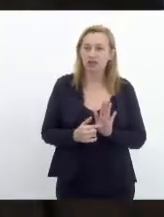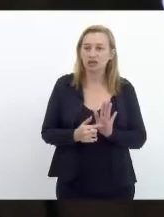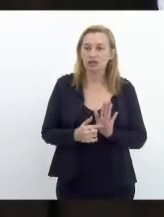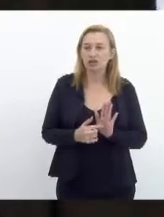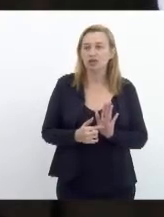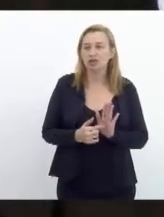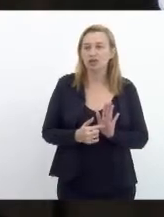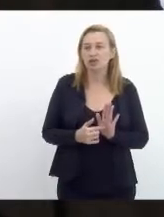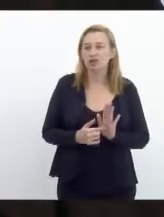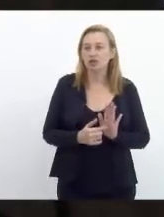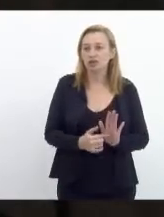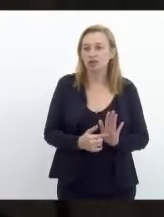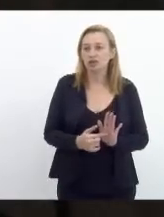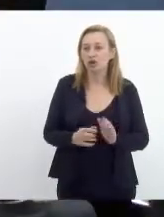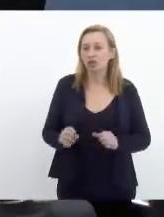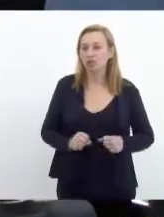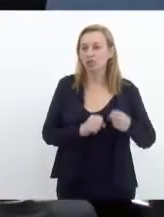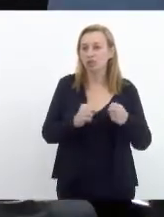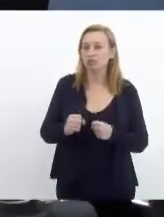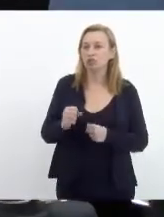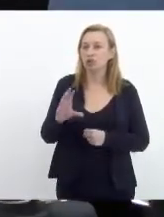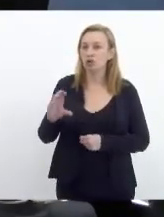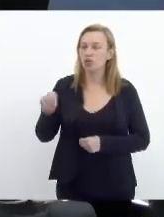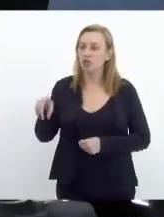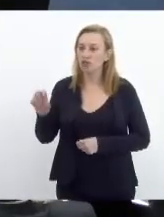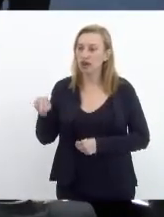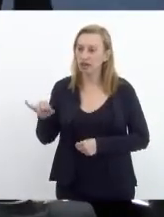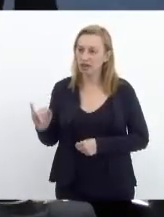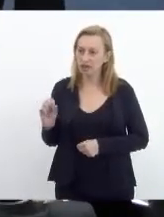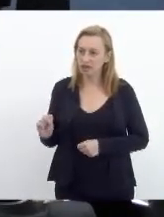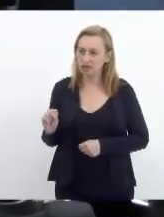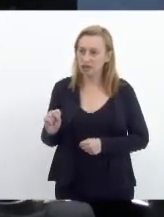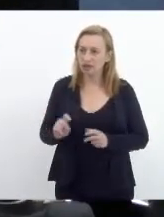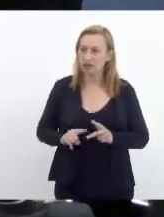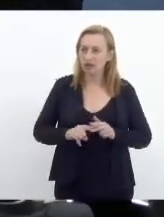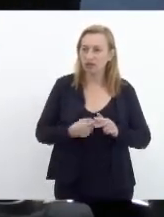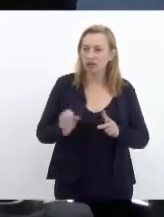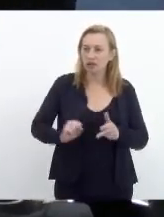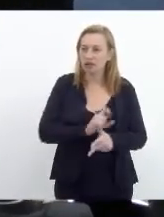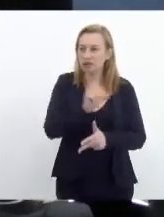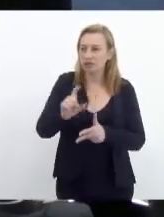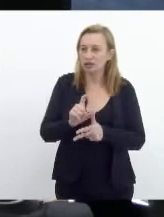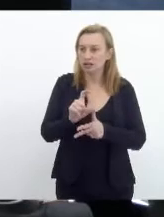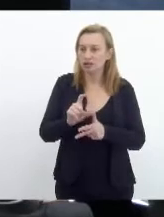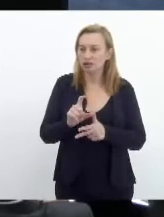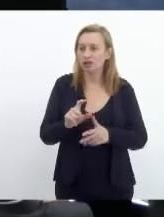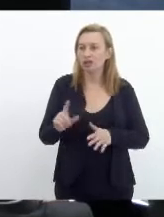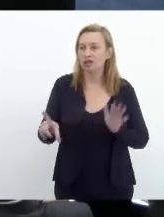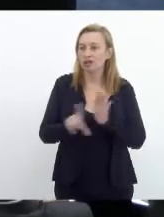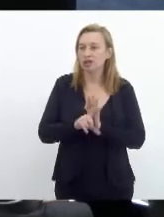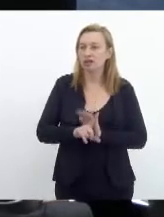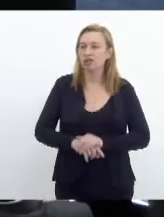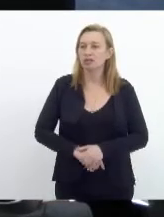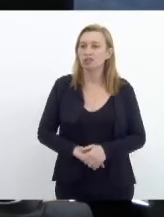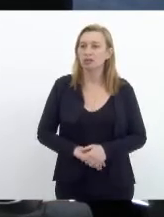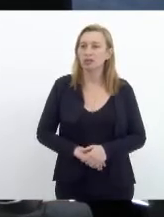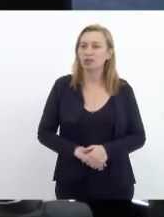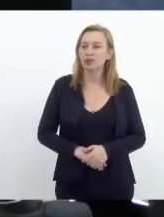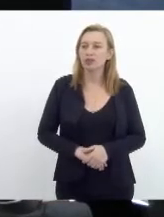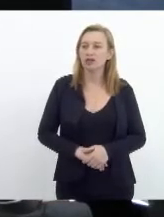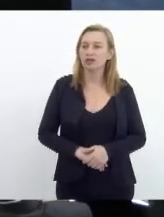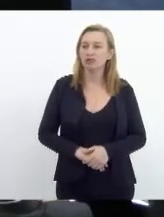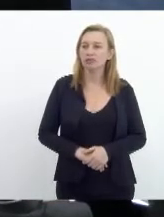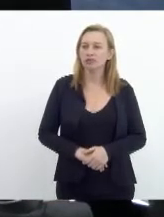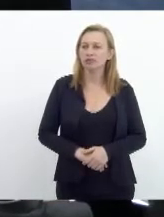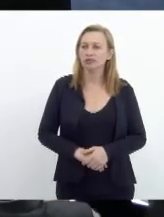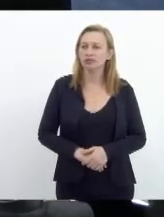Executivo regulamentará a presente lei. O Poder Executivo regulamentará a lei. Qual é o teor da divergência agora, então? Vai ter alguma divergência